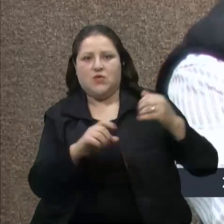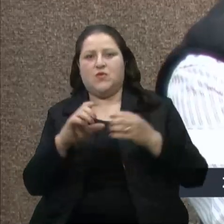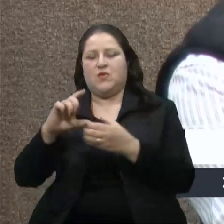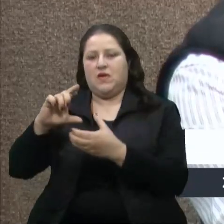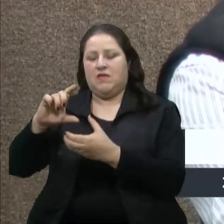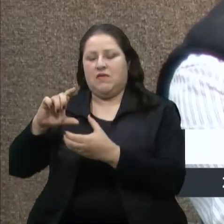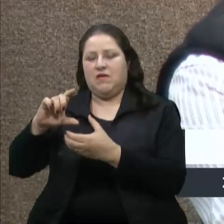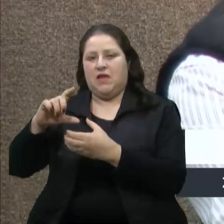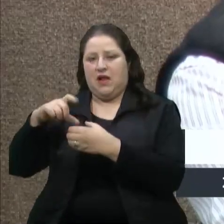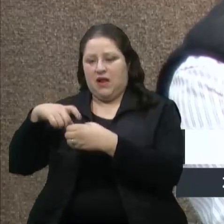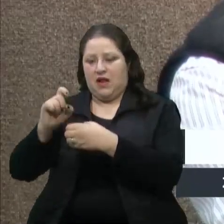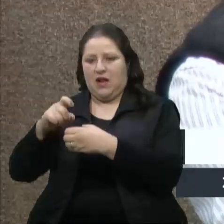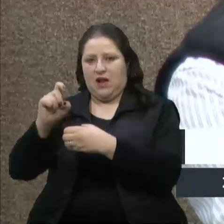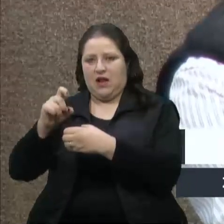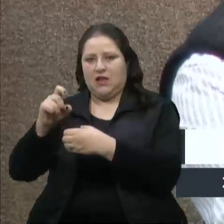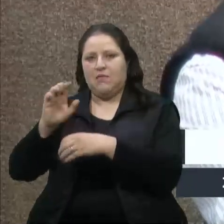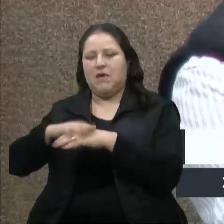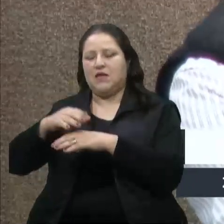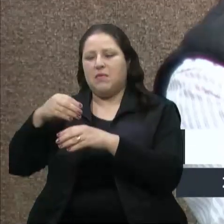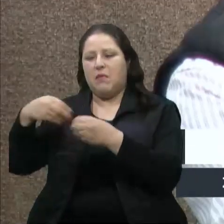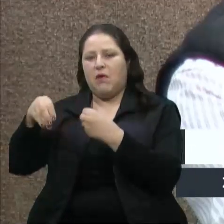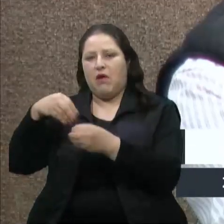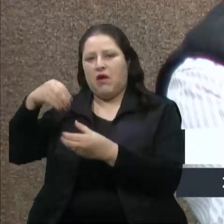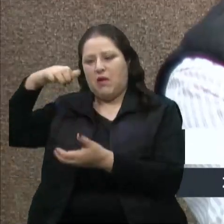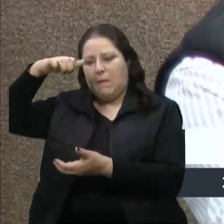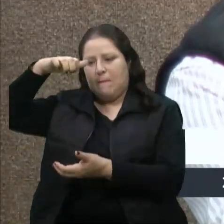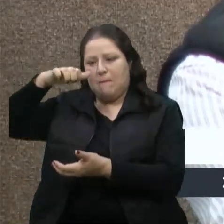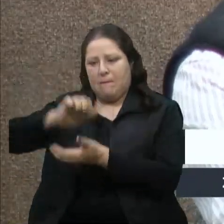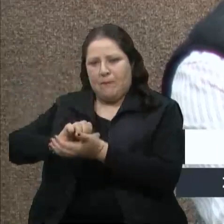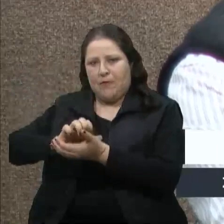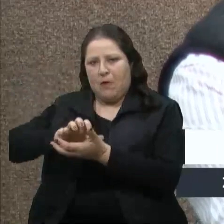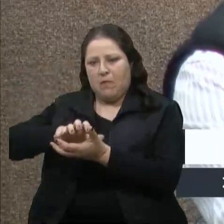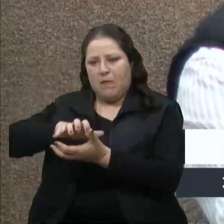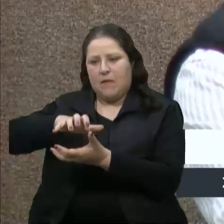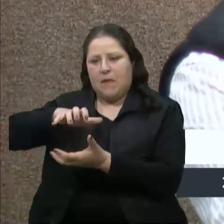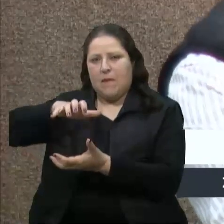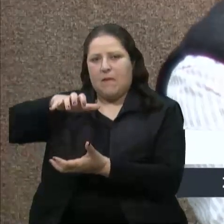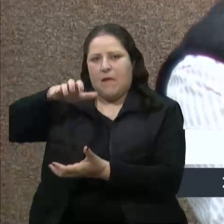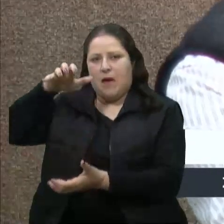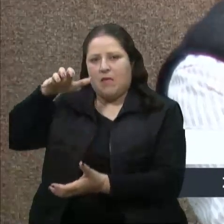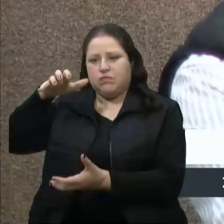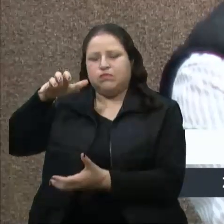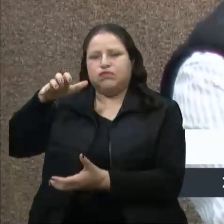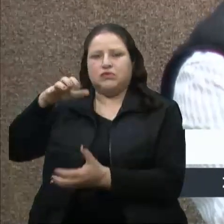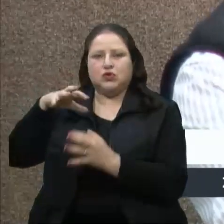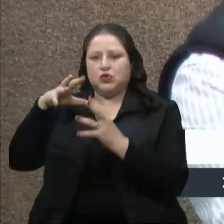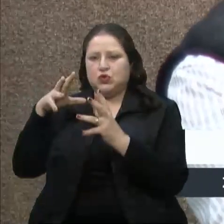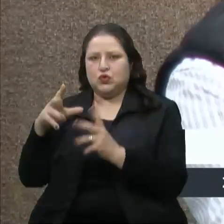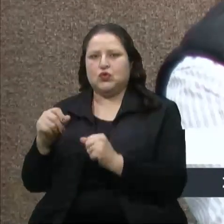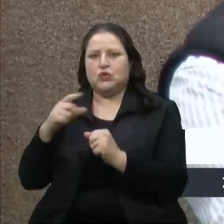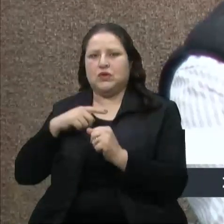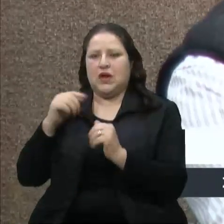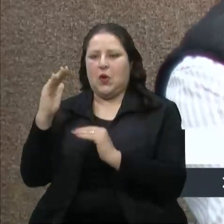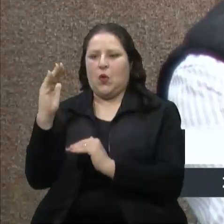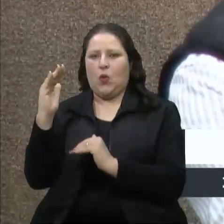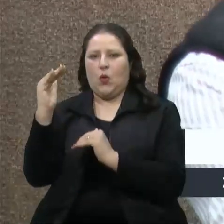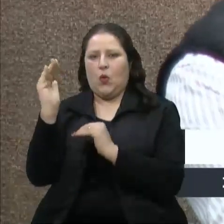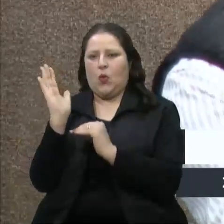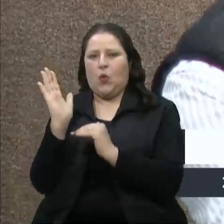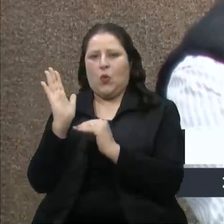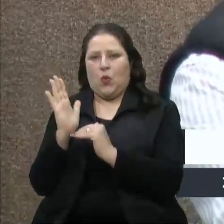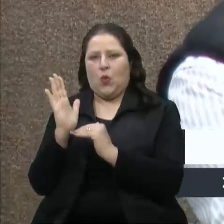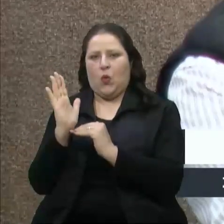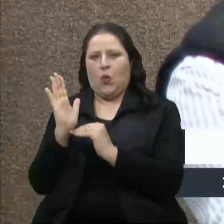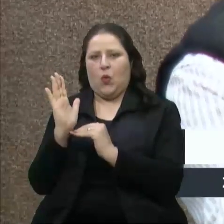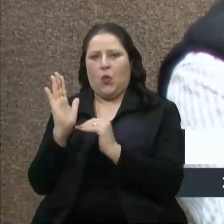mole, a prensa, ela consegue prensar mais material junto. Então, no pacote, que são todos quadrados, né, pacotes quadrados, você vê